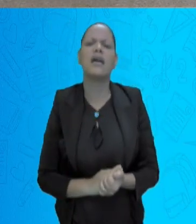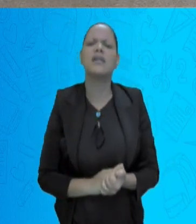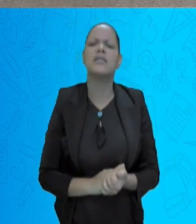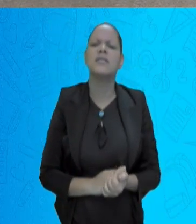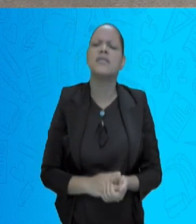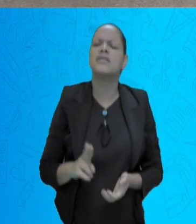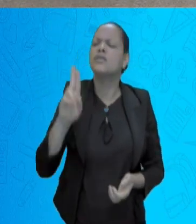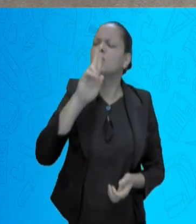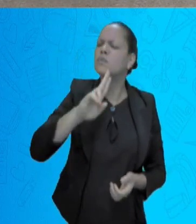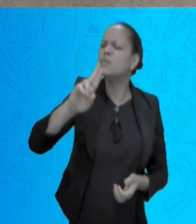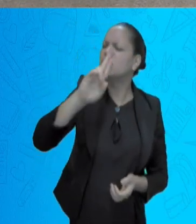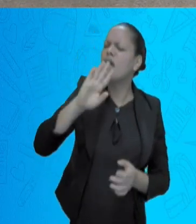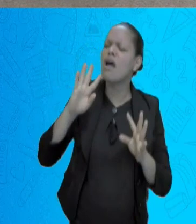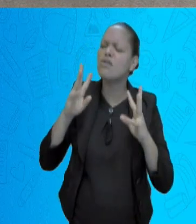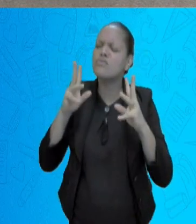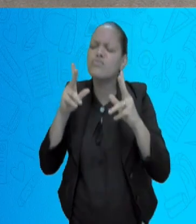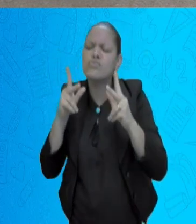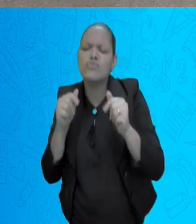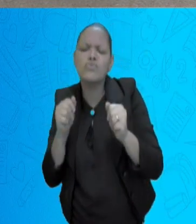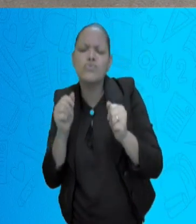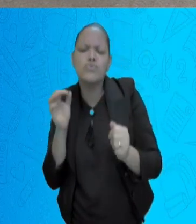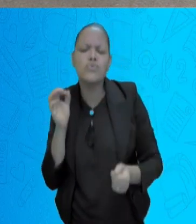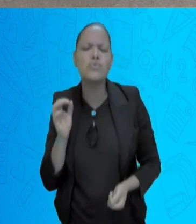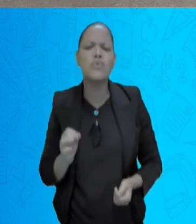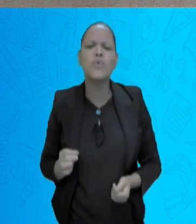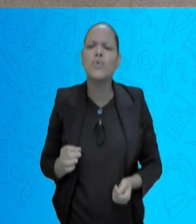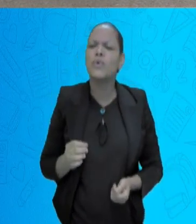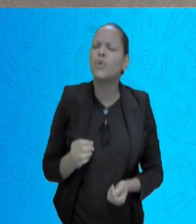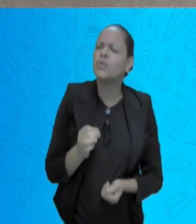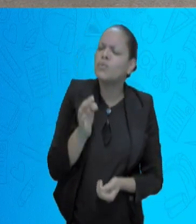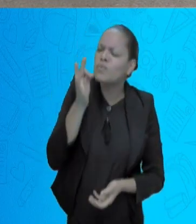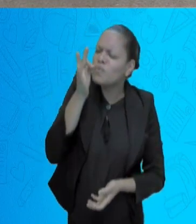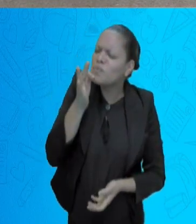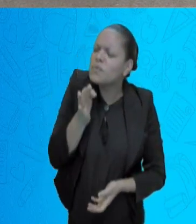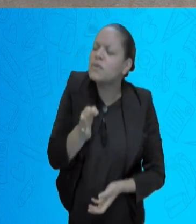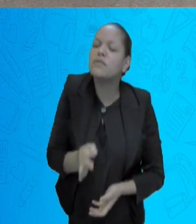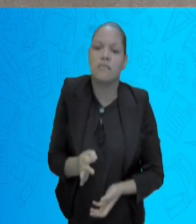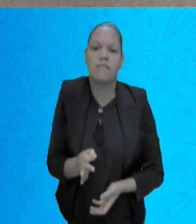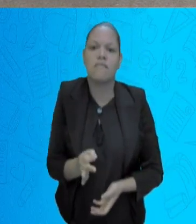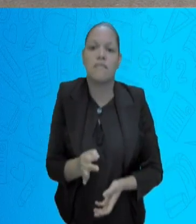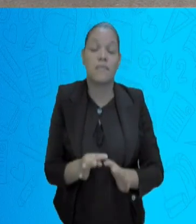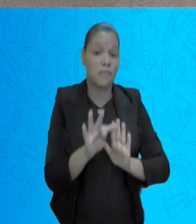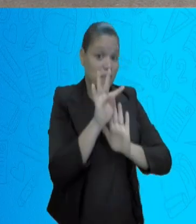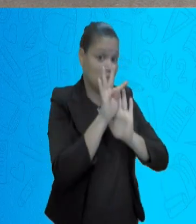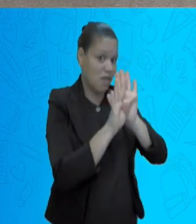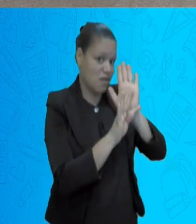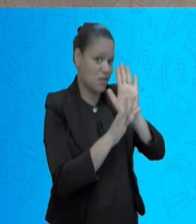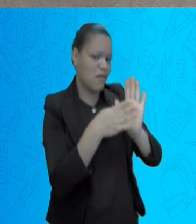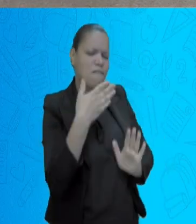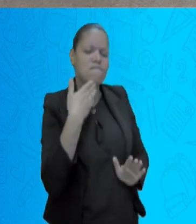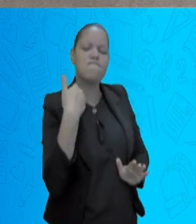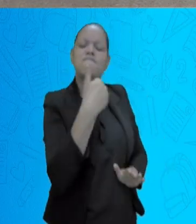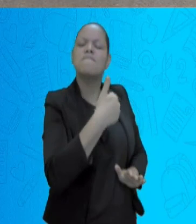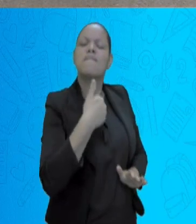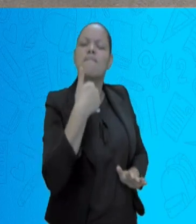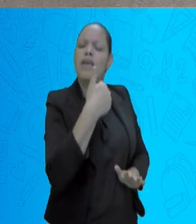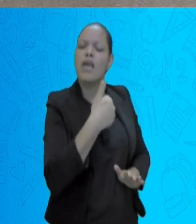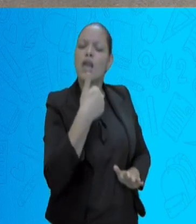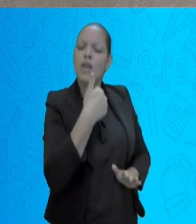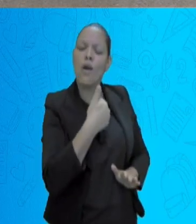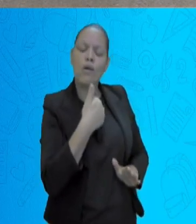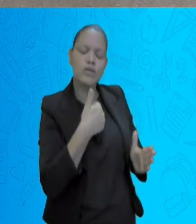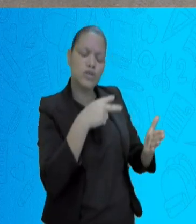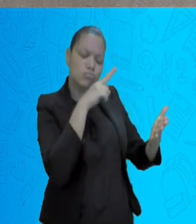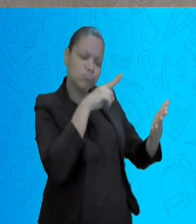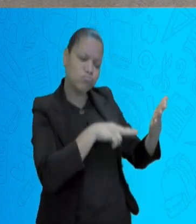de pontuações de acordo, o seu texto ficará melhor de ser entendido. Então, vamos fazer um